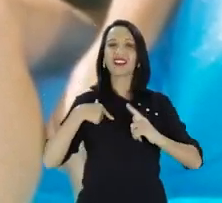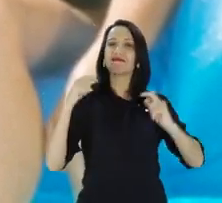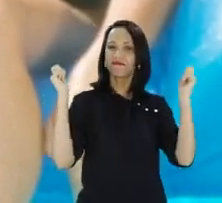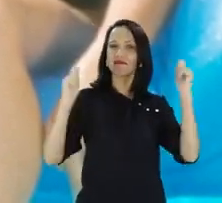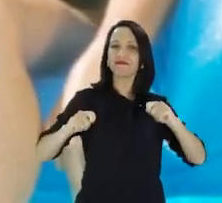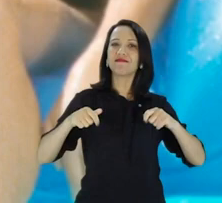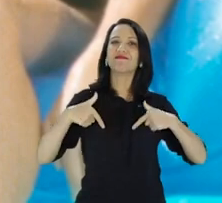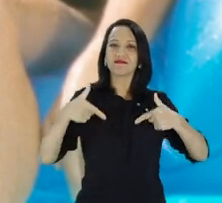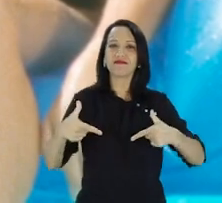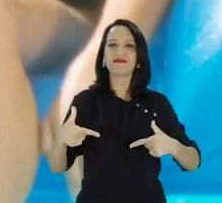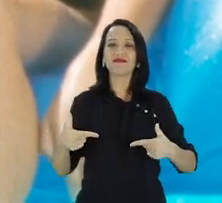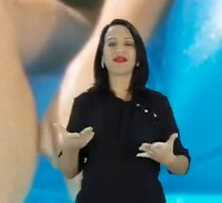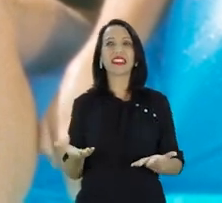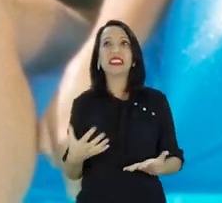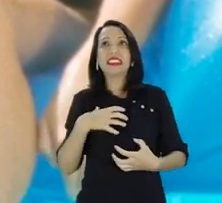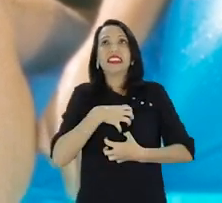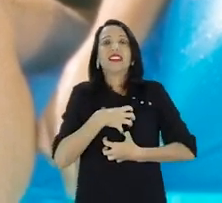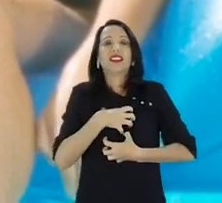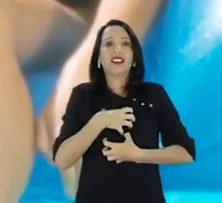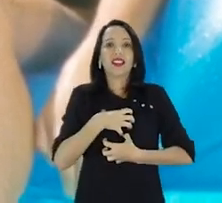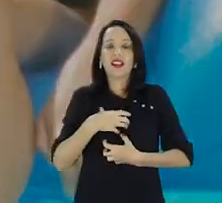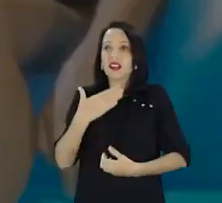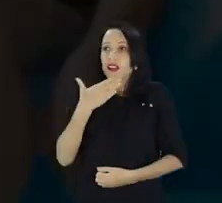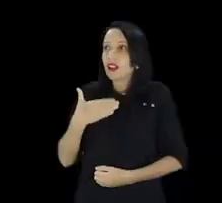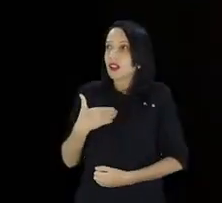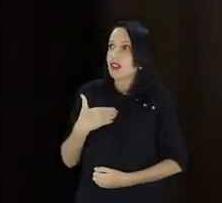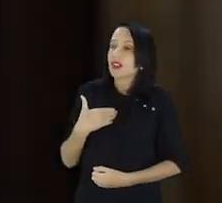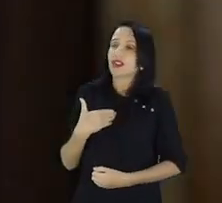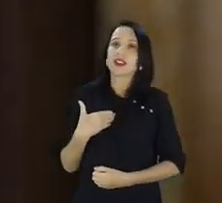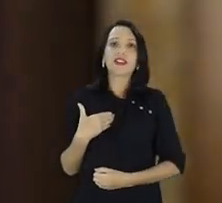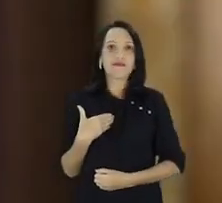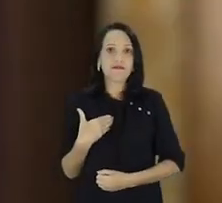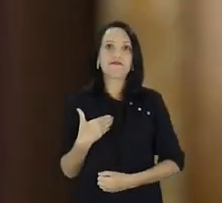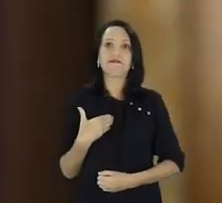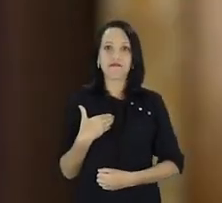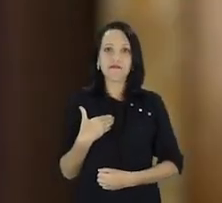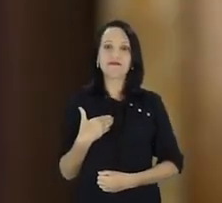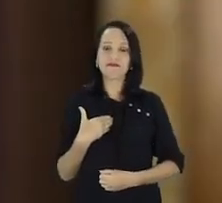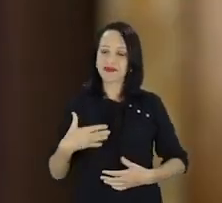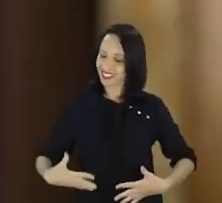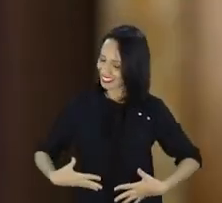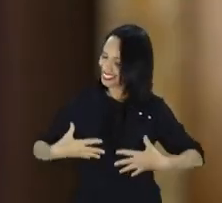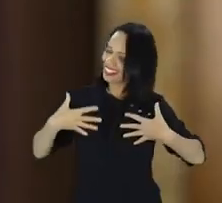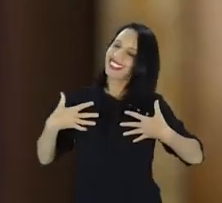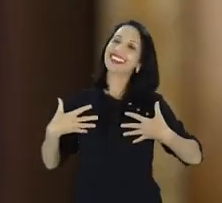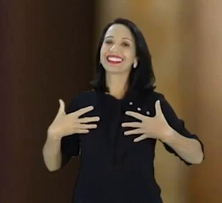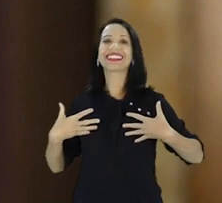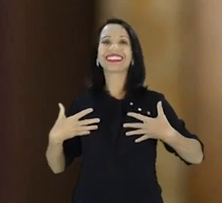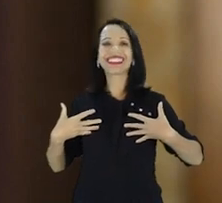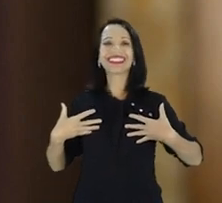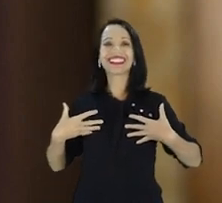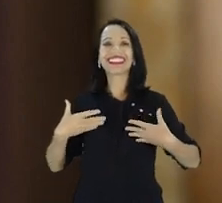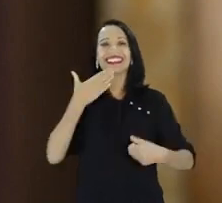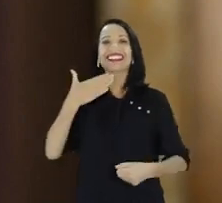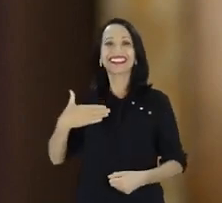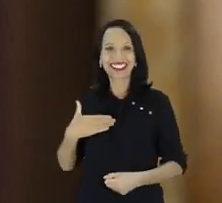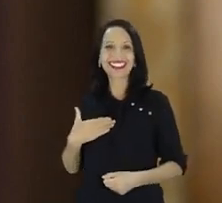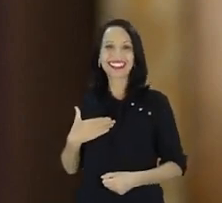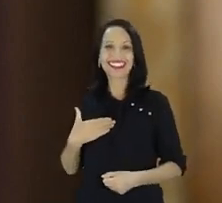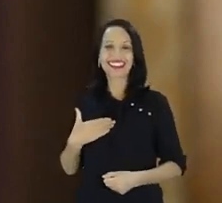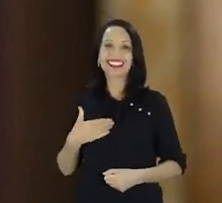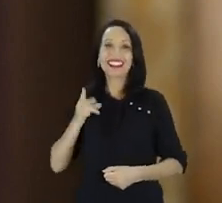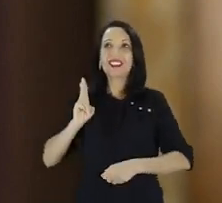capaz de fazer isso E aí eu fiquei muito impactada com esse pedido né porque aí ia ser uma honra né uma honra que ela tá me pedindo isso